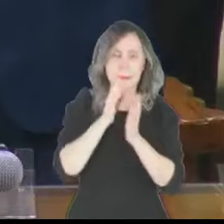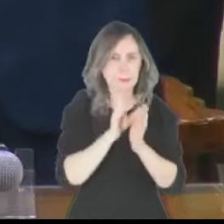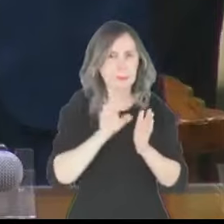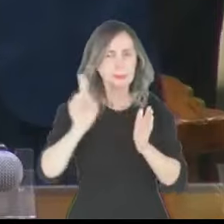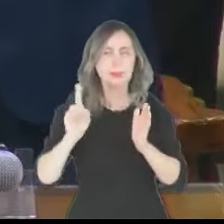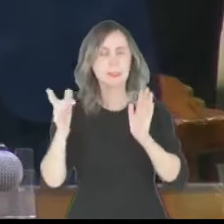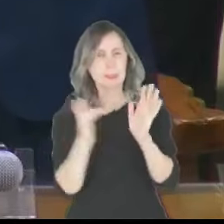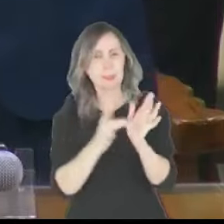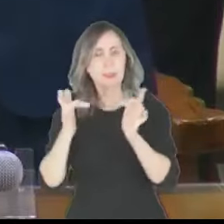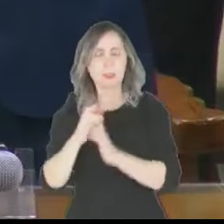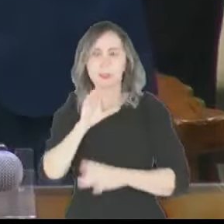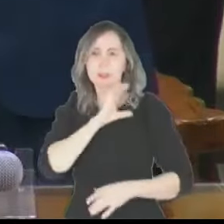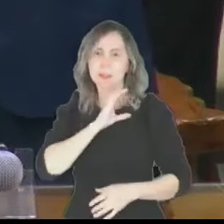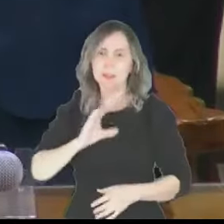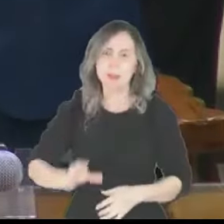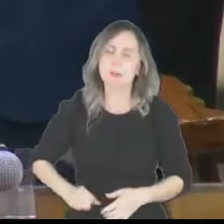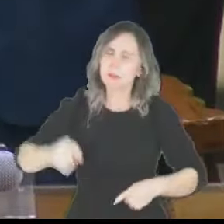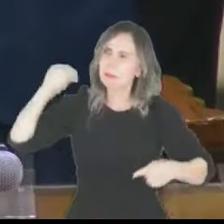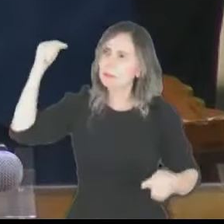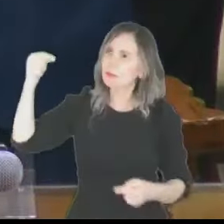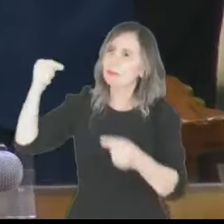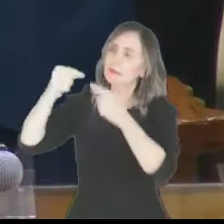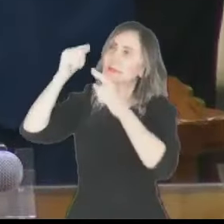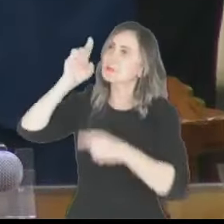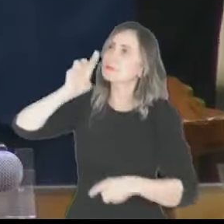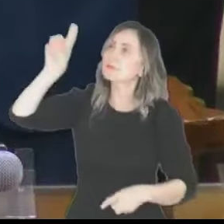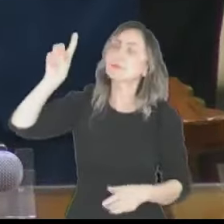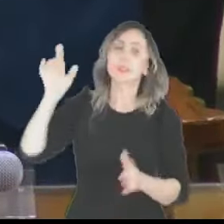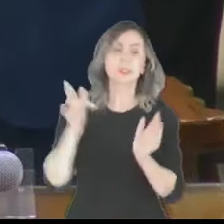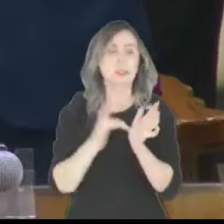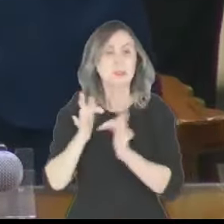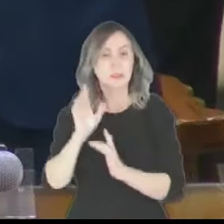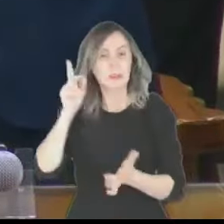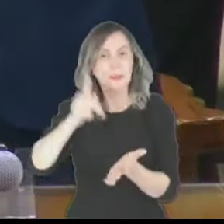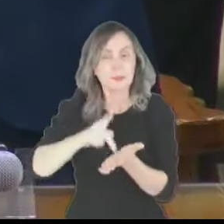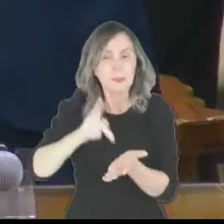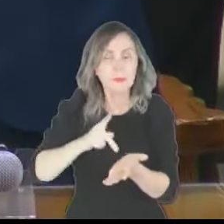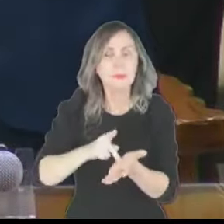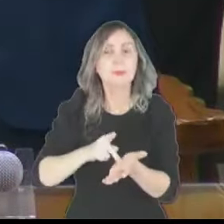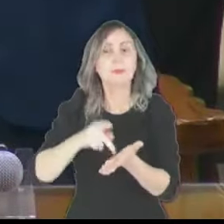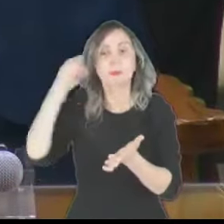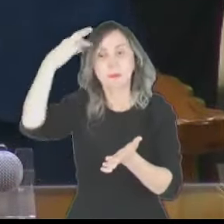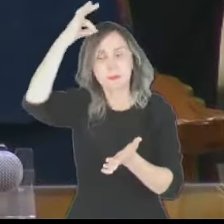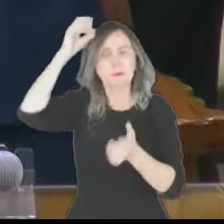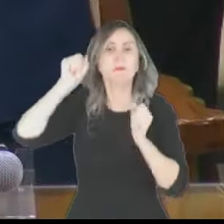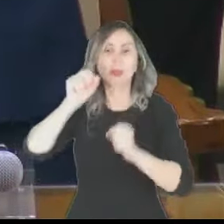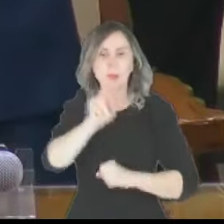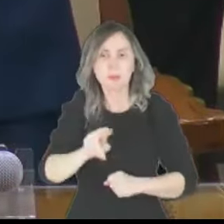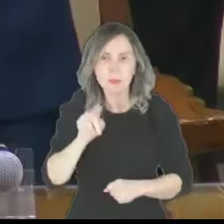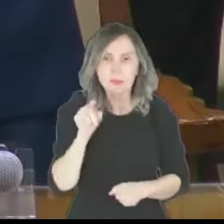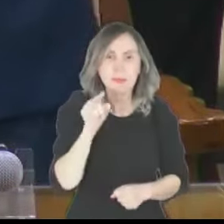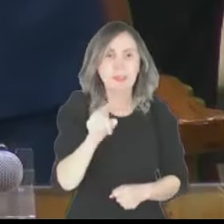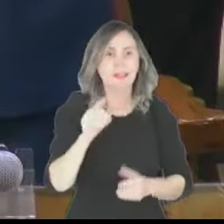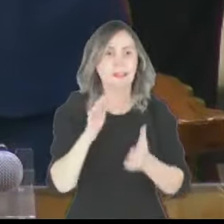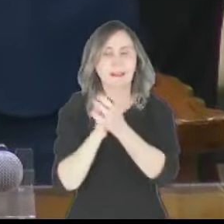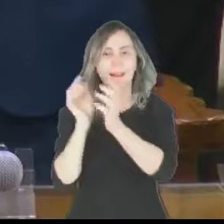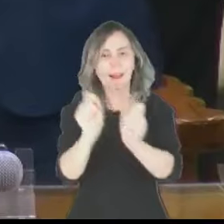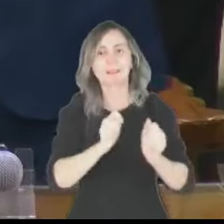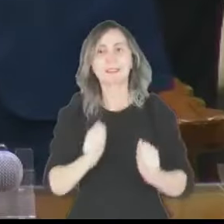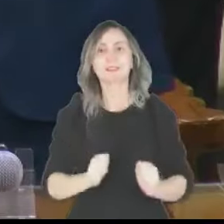Jesus Cristo É a lógica de Deus Que Jesus é a verdade O Espírito Santo Pode usar você Oh, aleluia